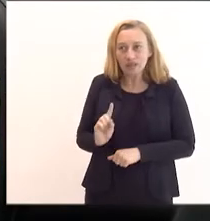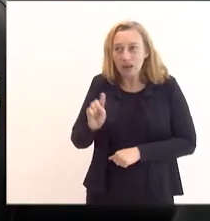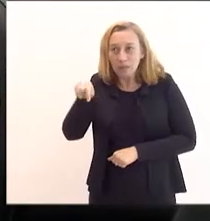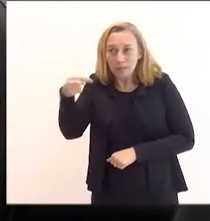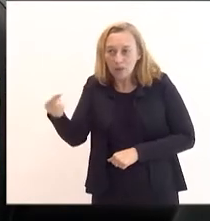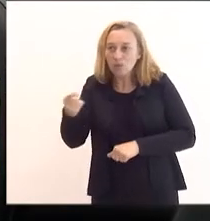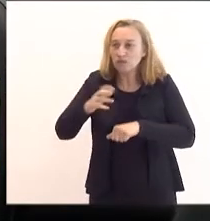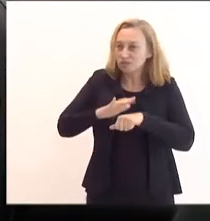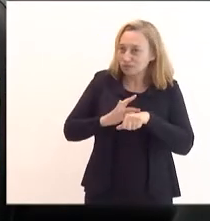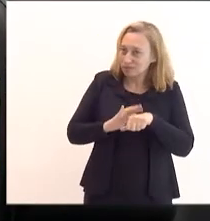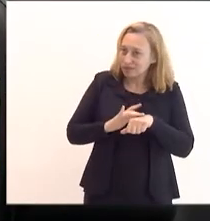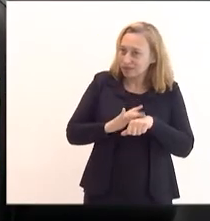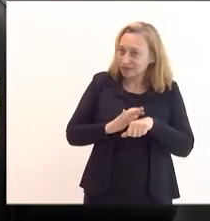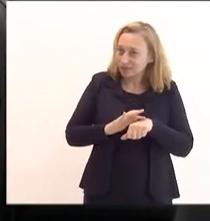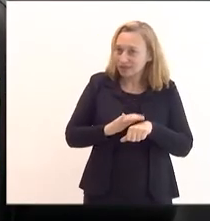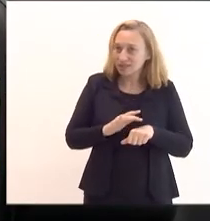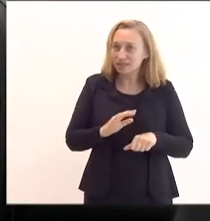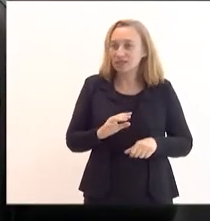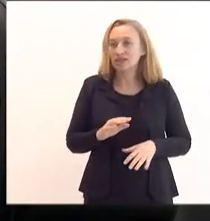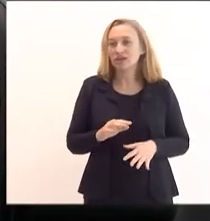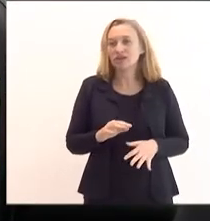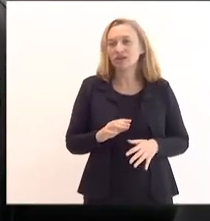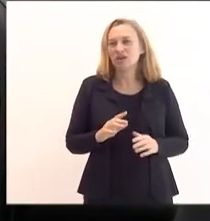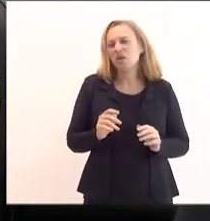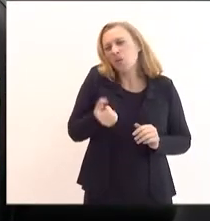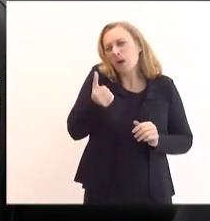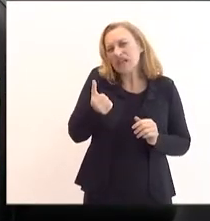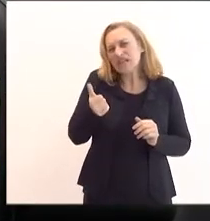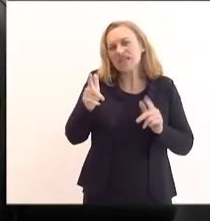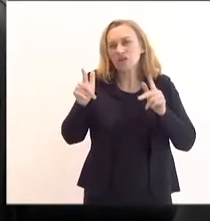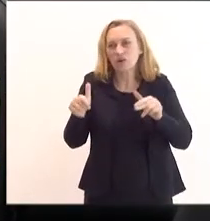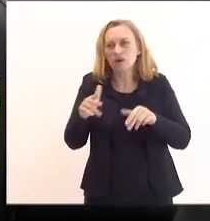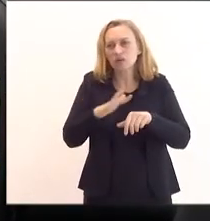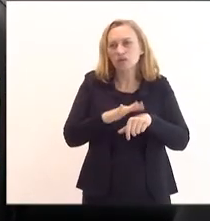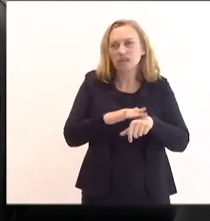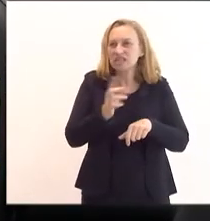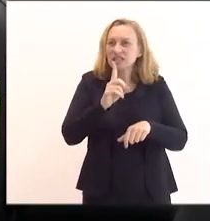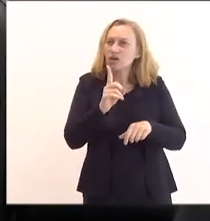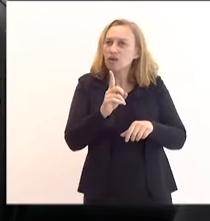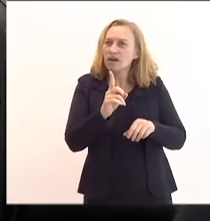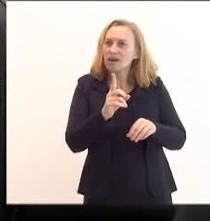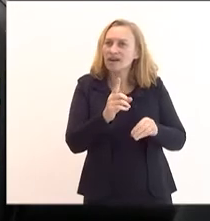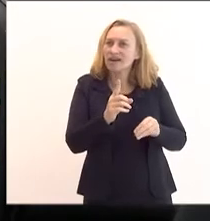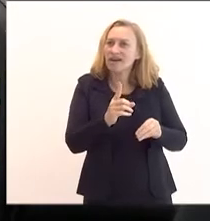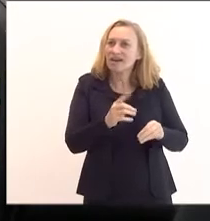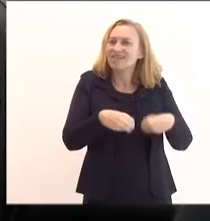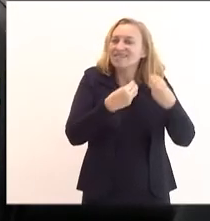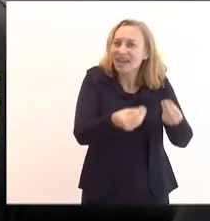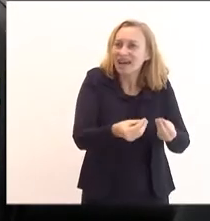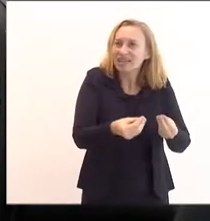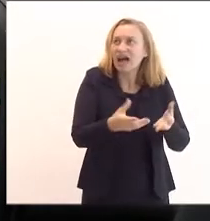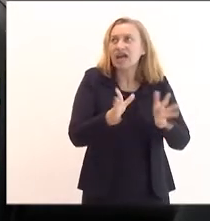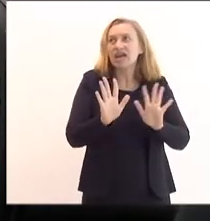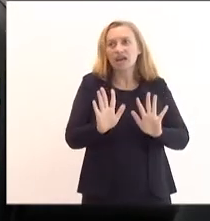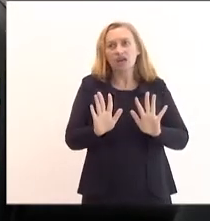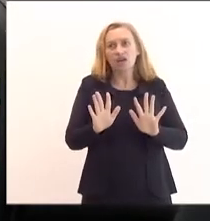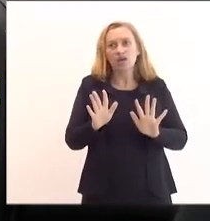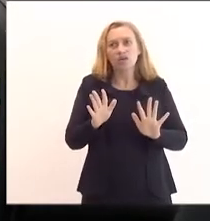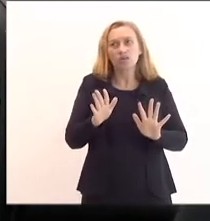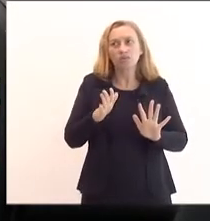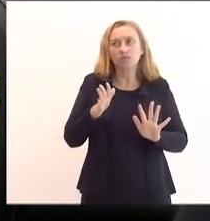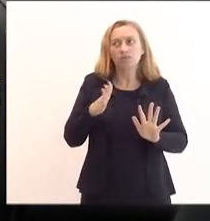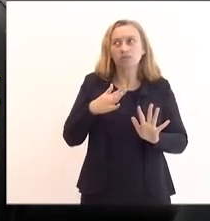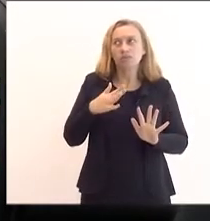outra doença, ou derivação de uma mesma doença, ele não é aplicado. Então, o receio é que a